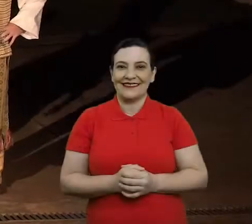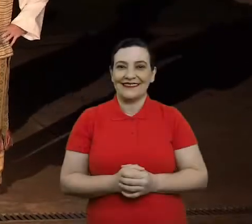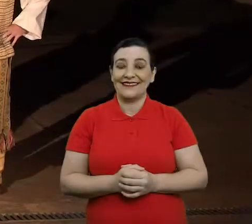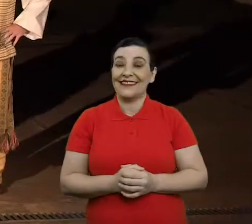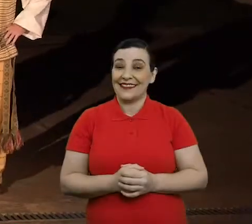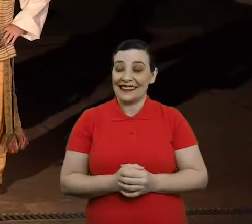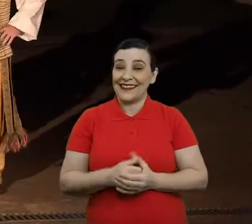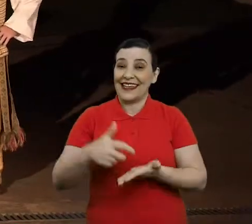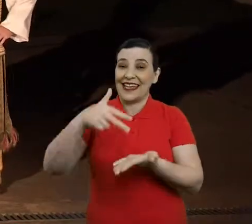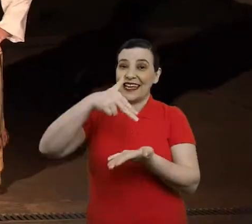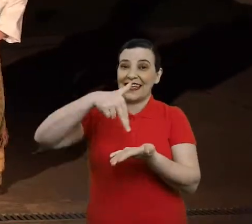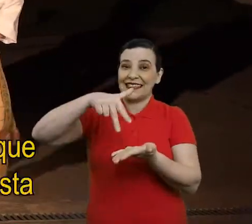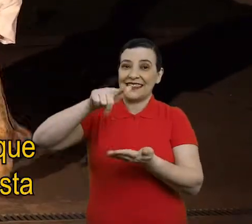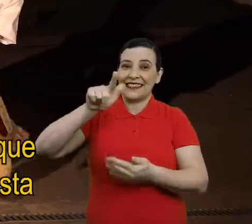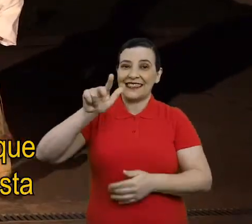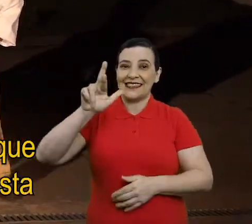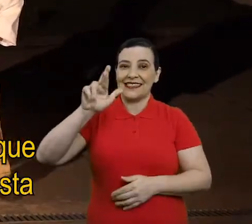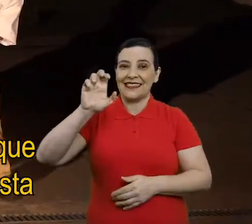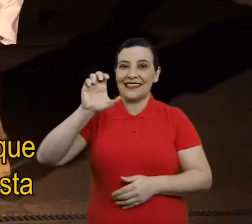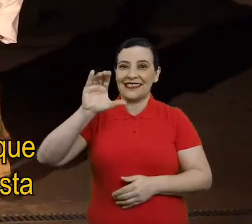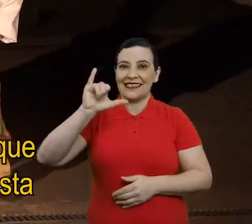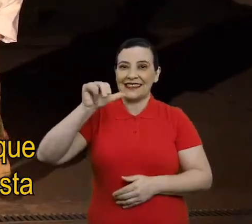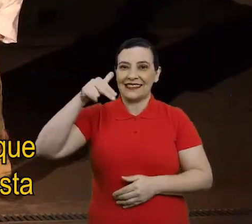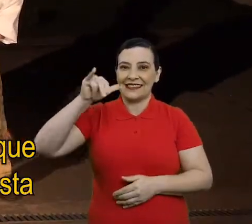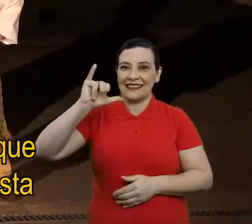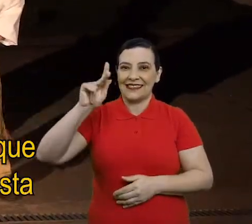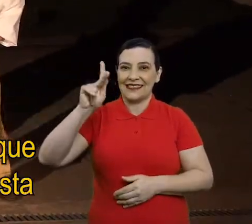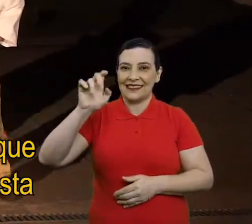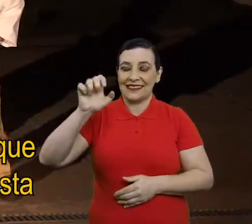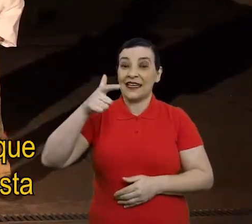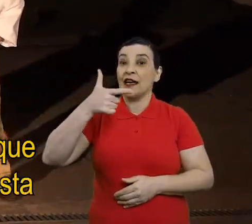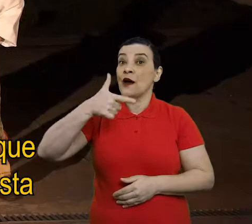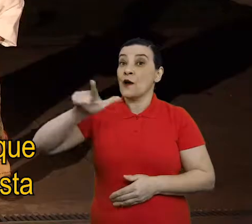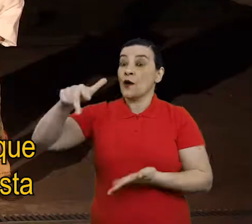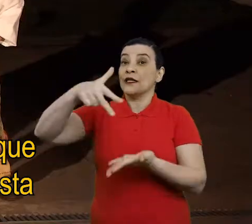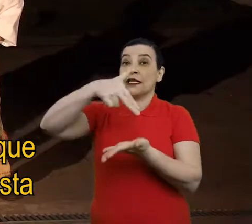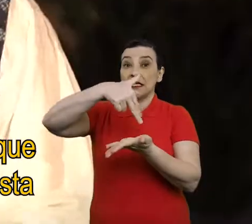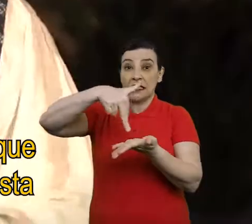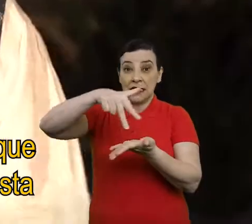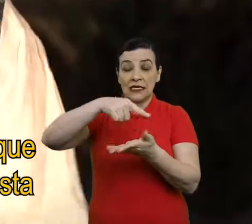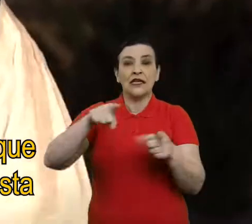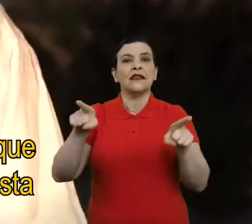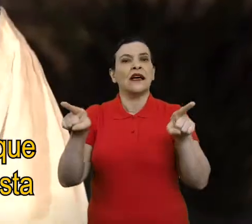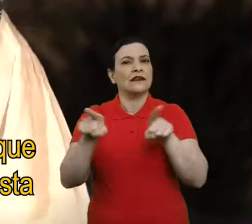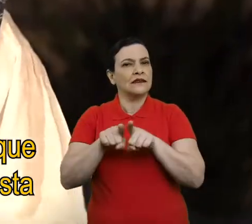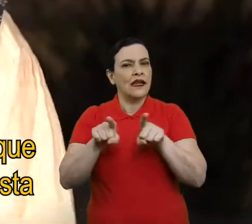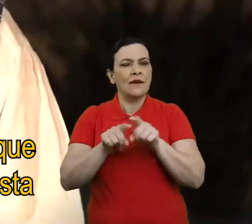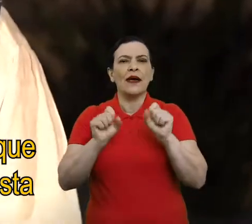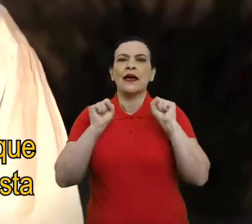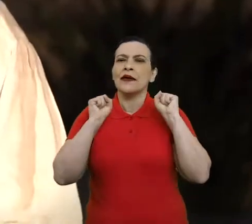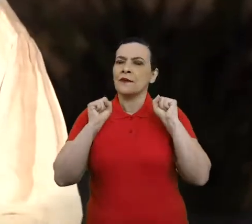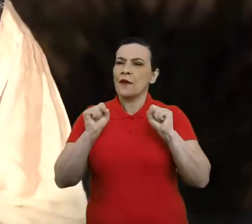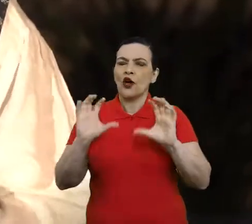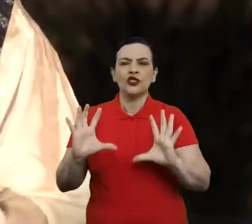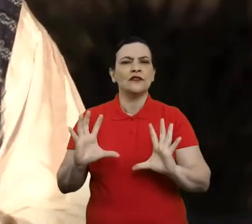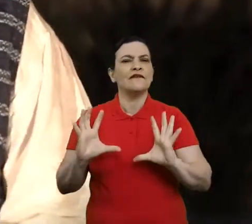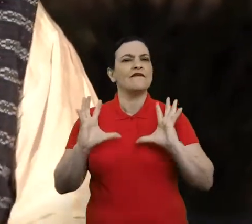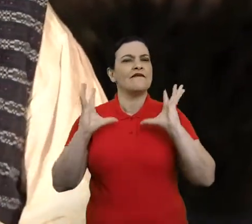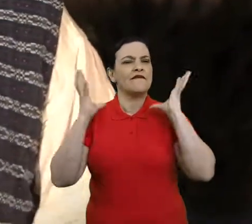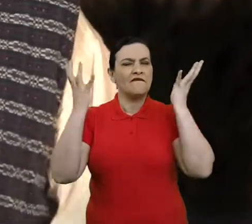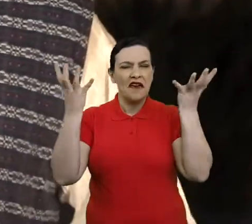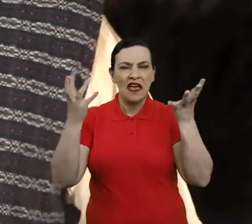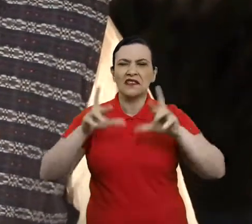Essa foi a Gretchenique. Agora nós vamos fazer uma outra dança que também você pode levar para qualquer festa,